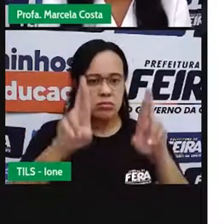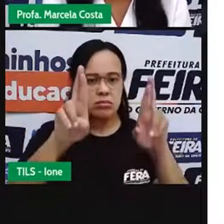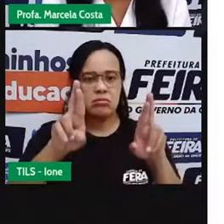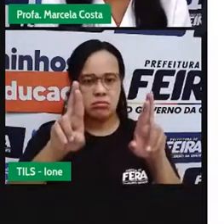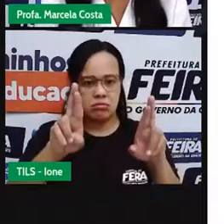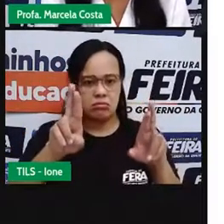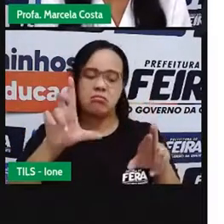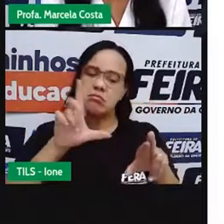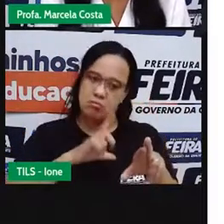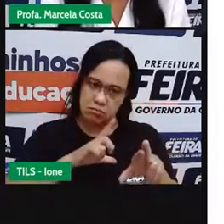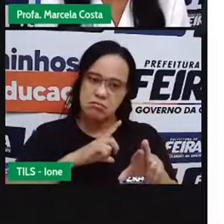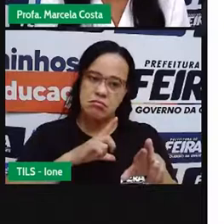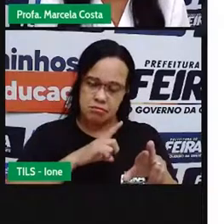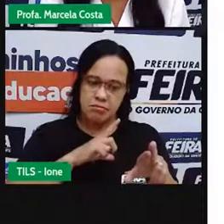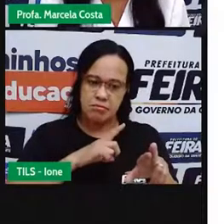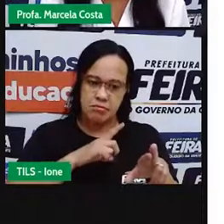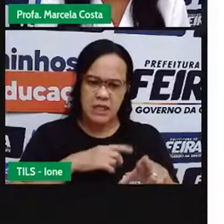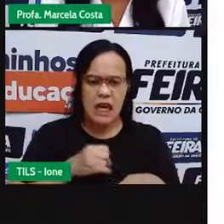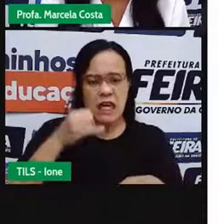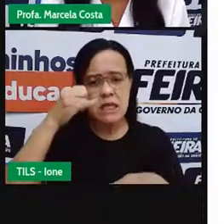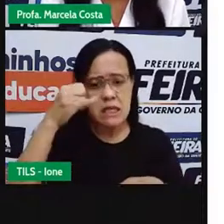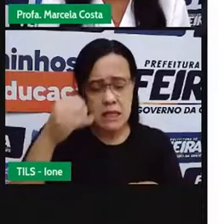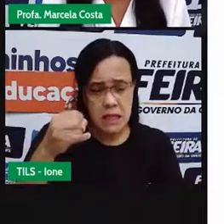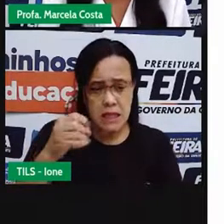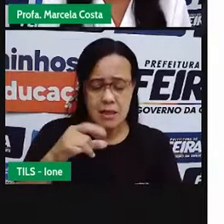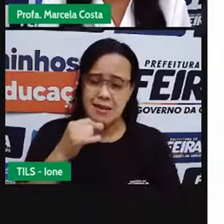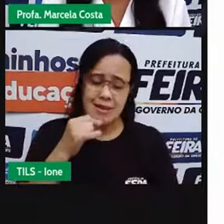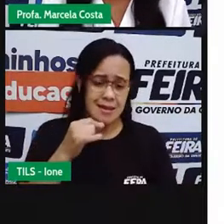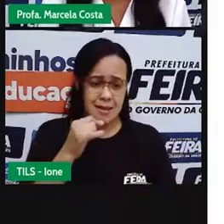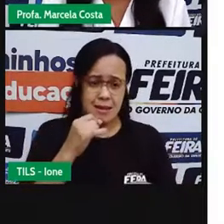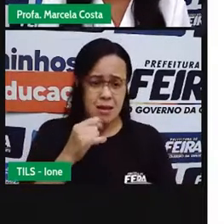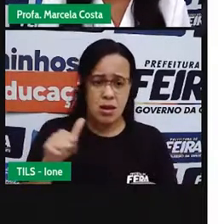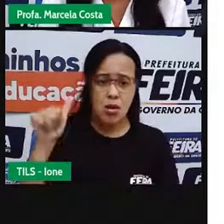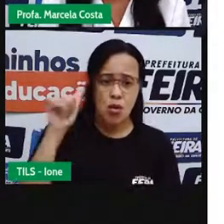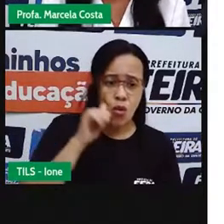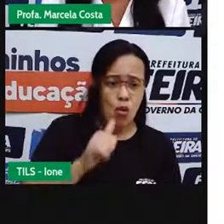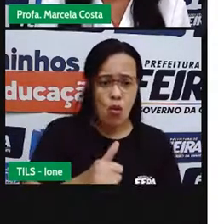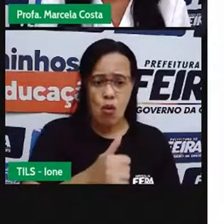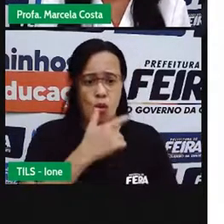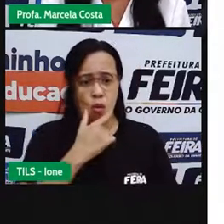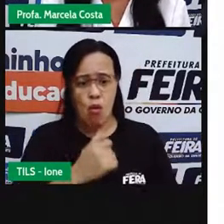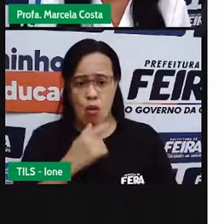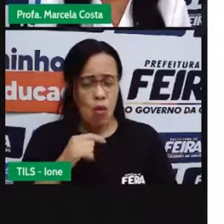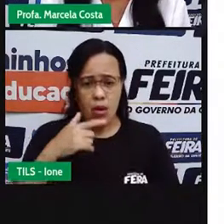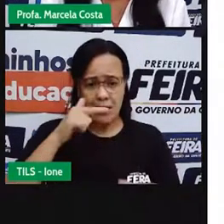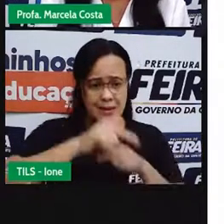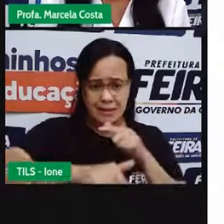a manutenção da sociedade. Você já imaginou se não tivesse os coletores de lixo?